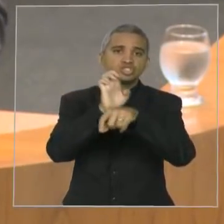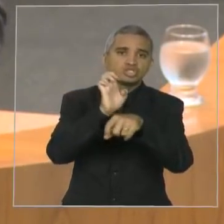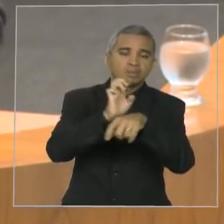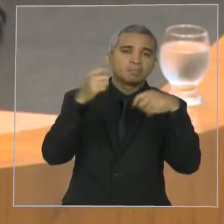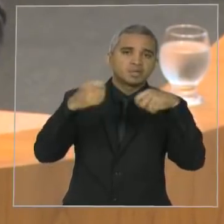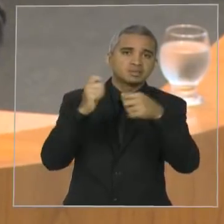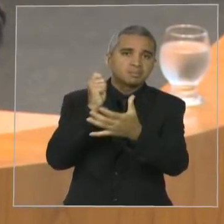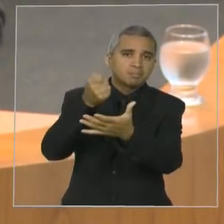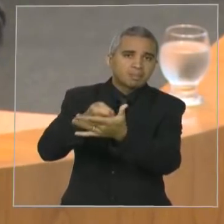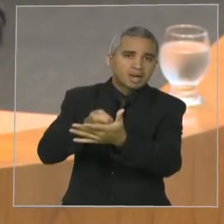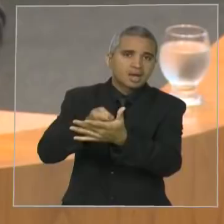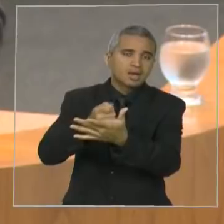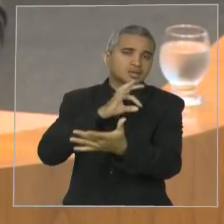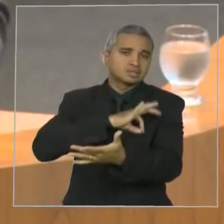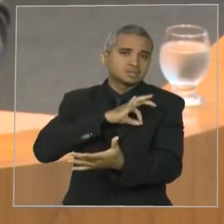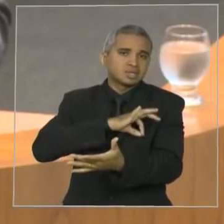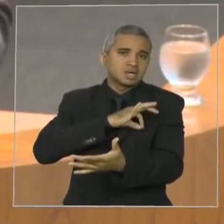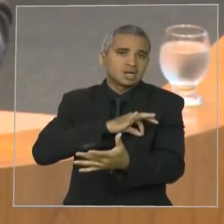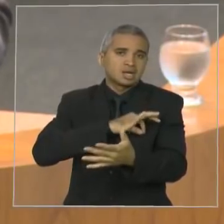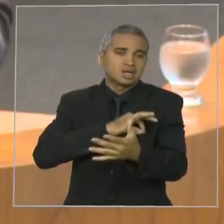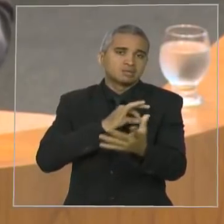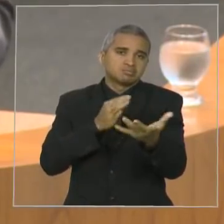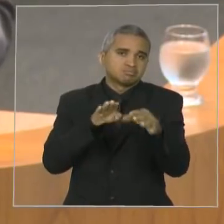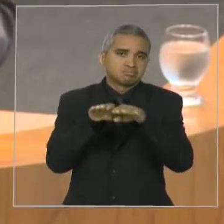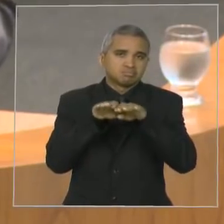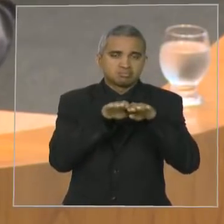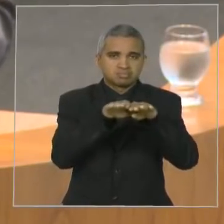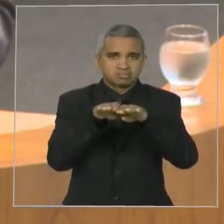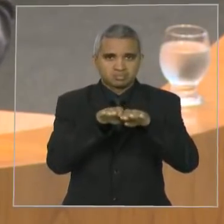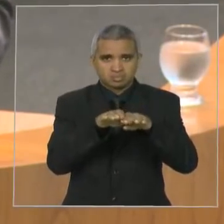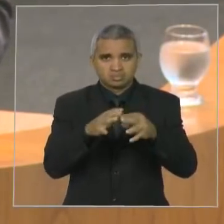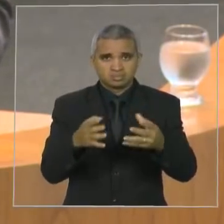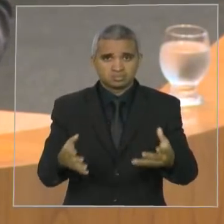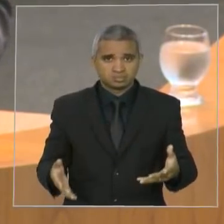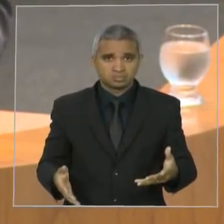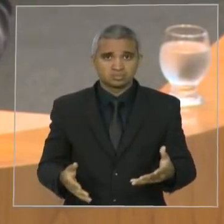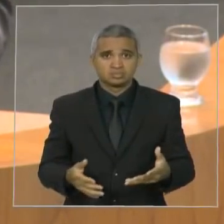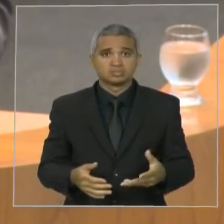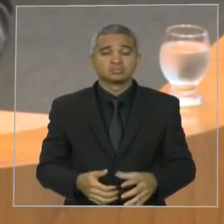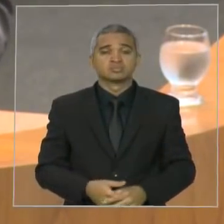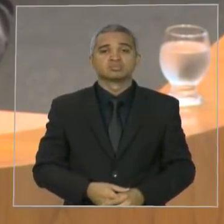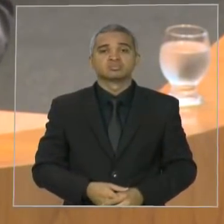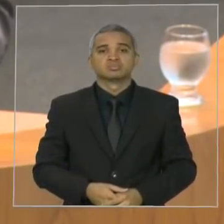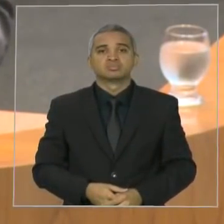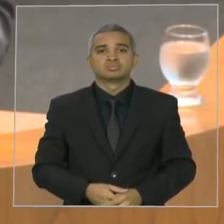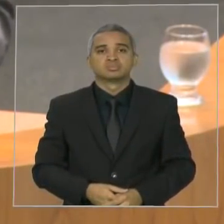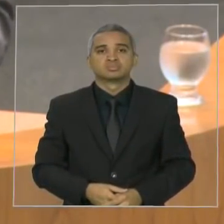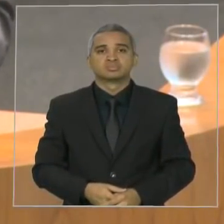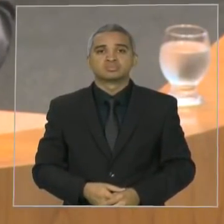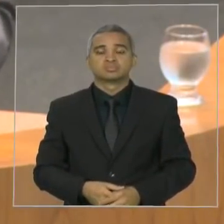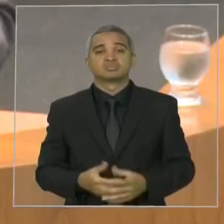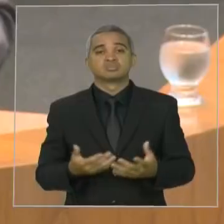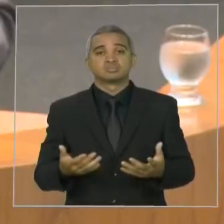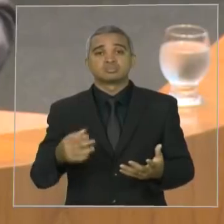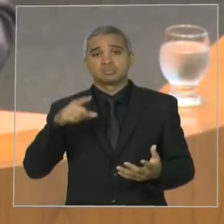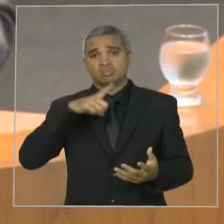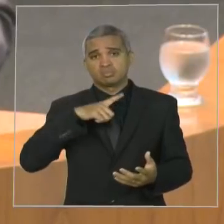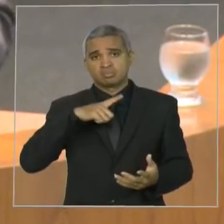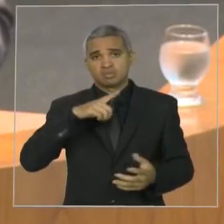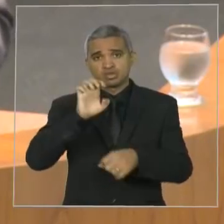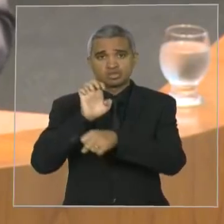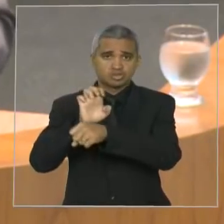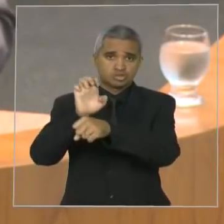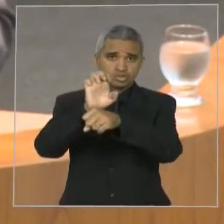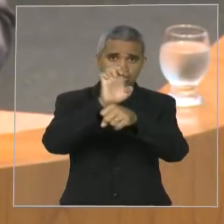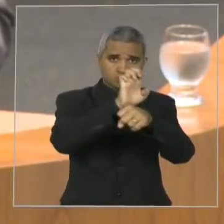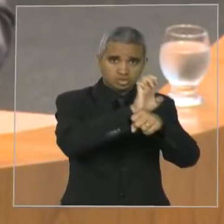requisito número 1 é determinar um teto, evidentemente, através do processo legal, do